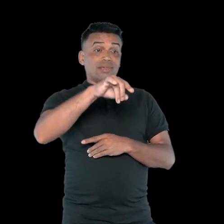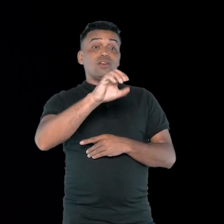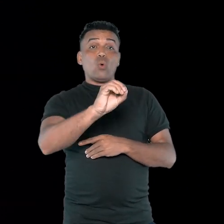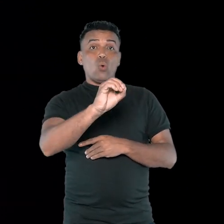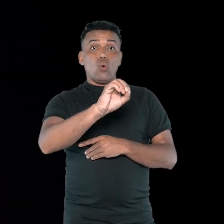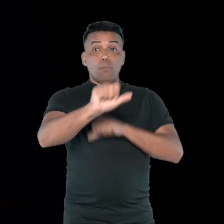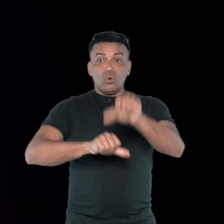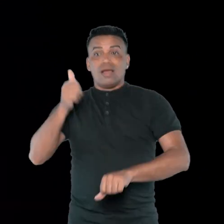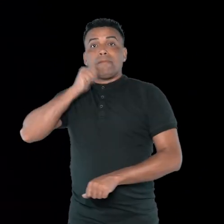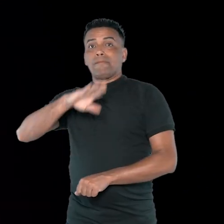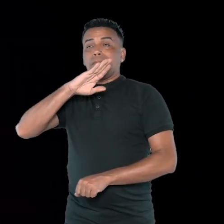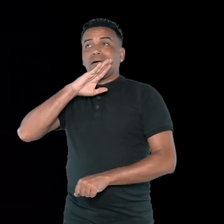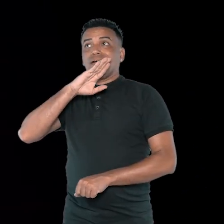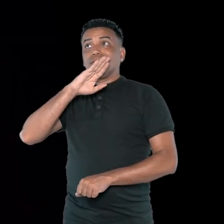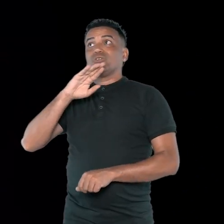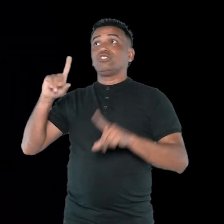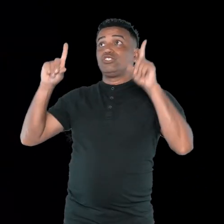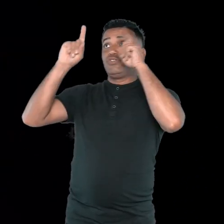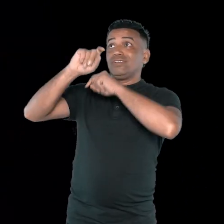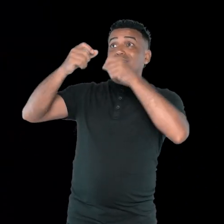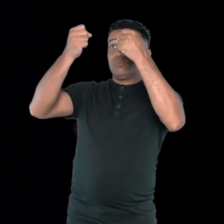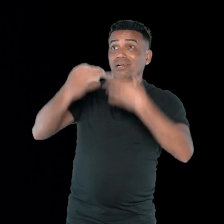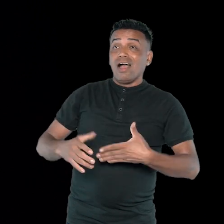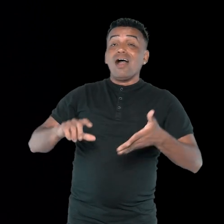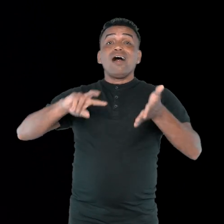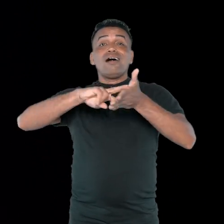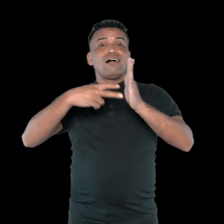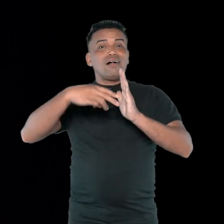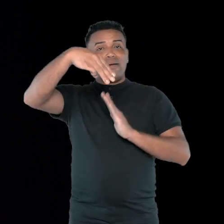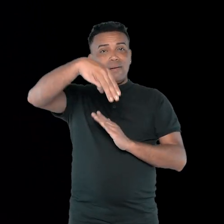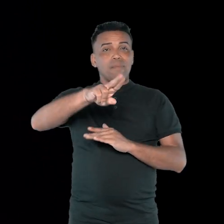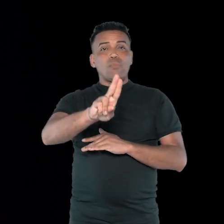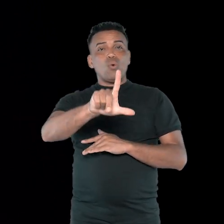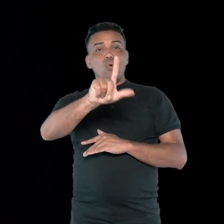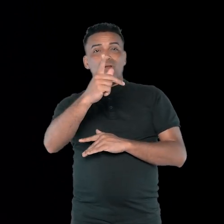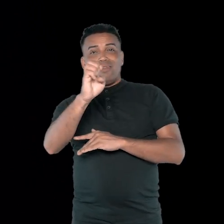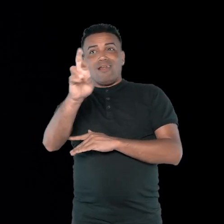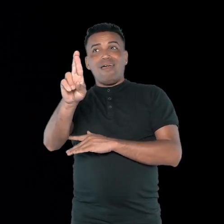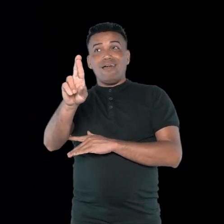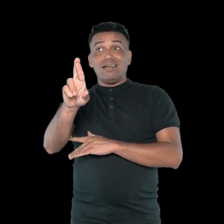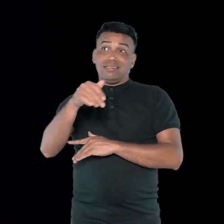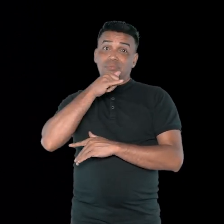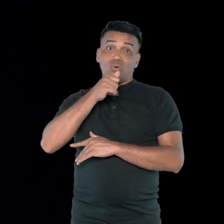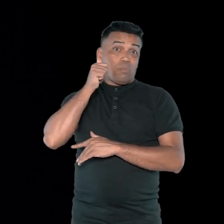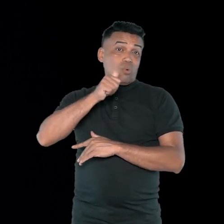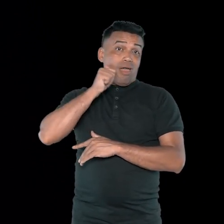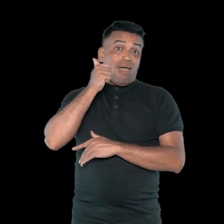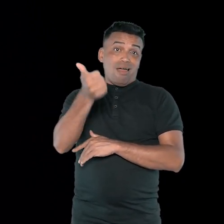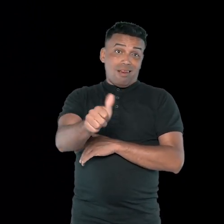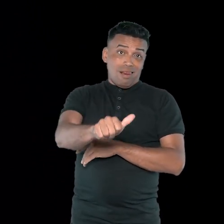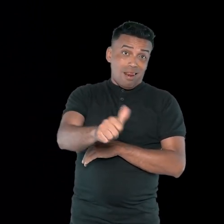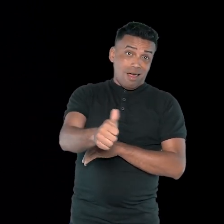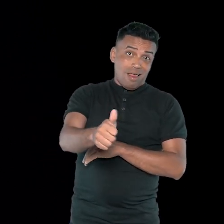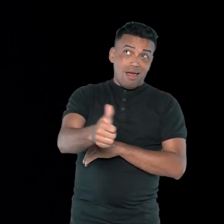dizer exatamente o que é uma mulher, já que as mulheres também que são homossexuais, que são negras, que são de